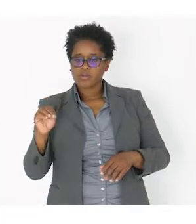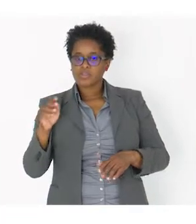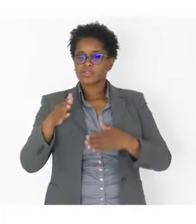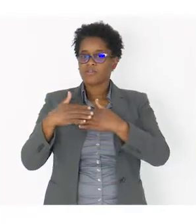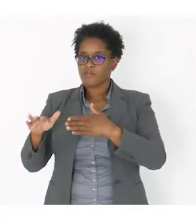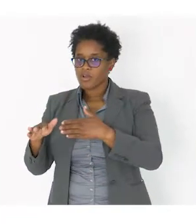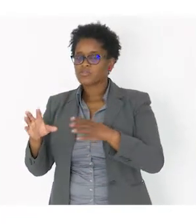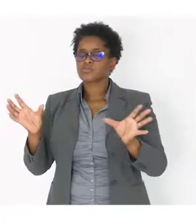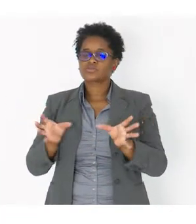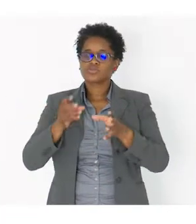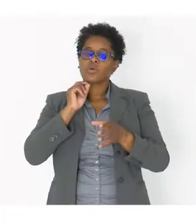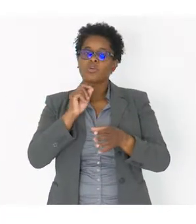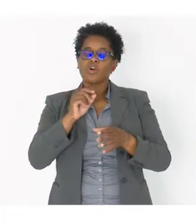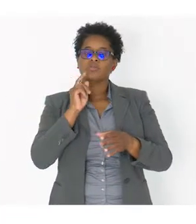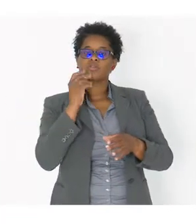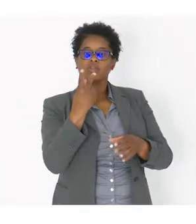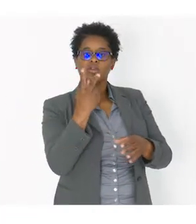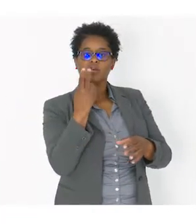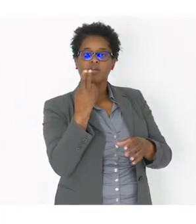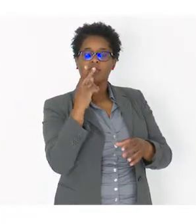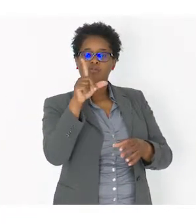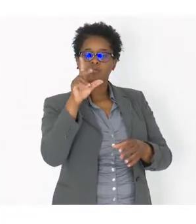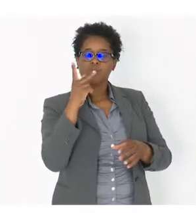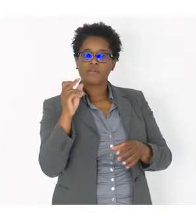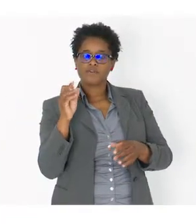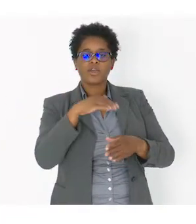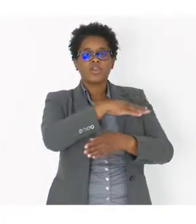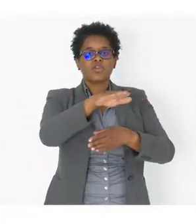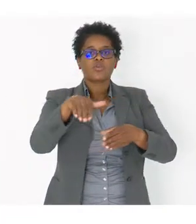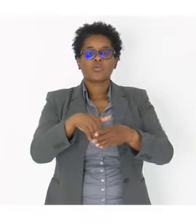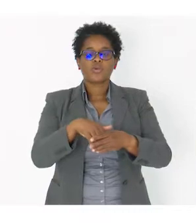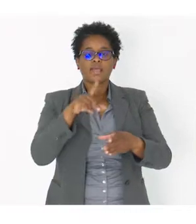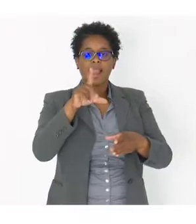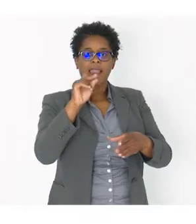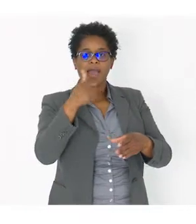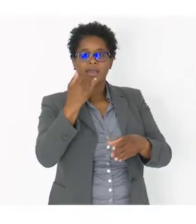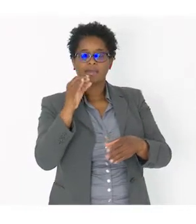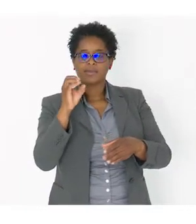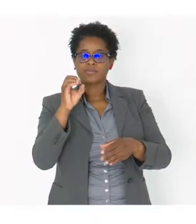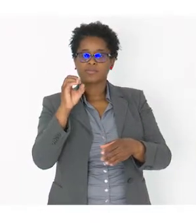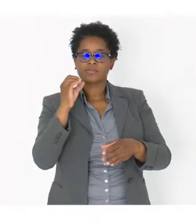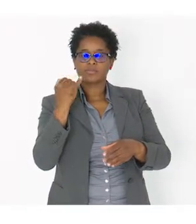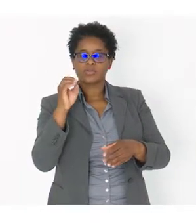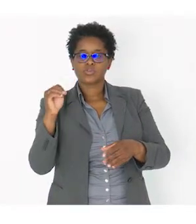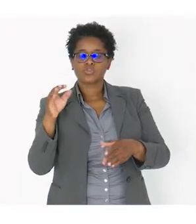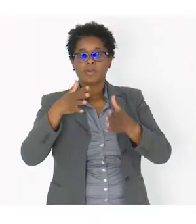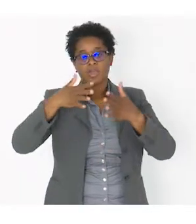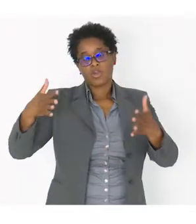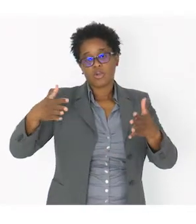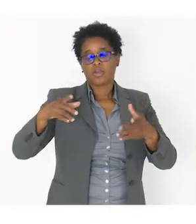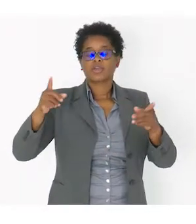chamados conjuntamente de vulva e incluem os lábios maiores, lábios